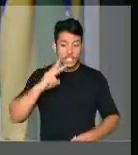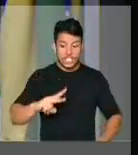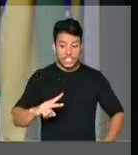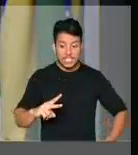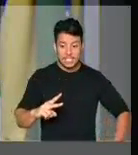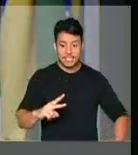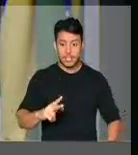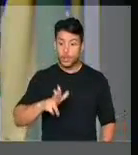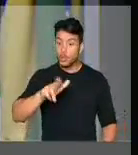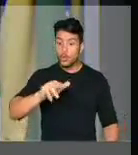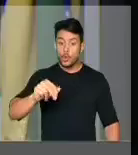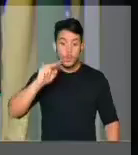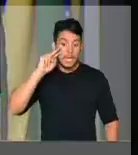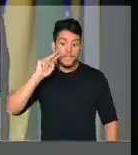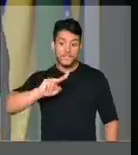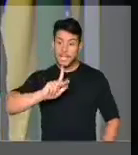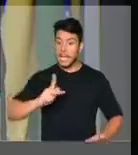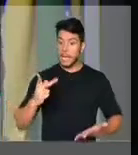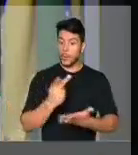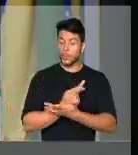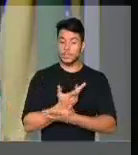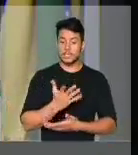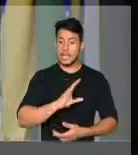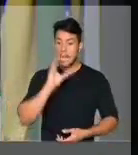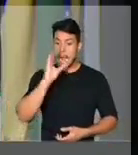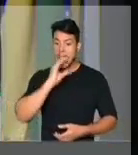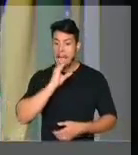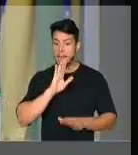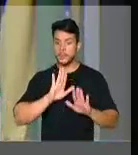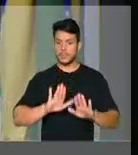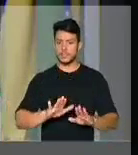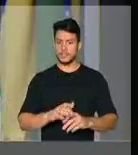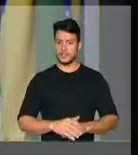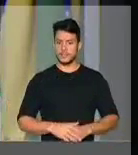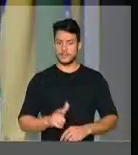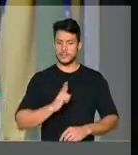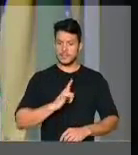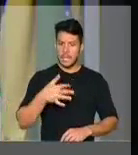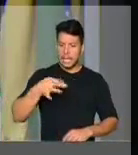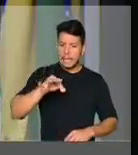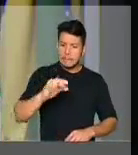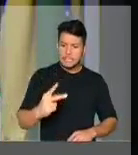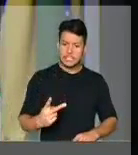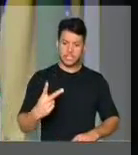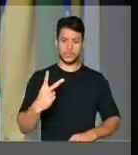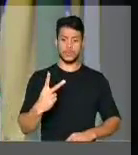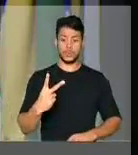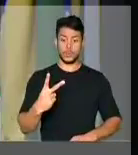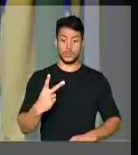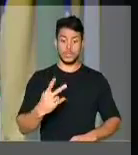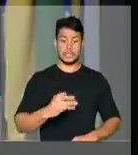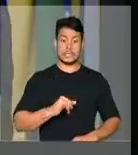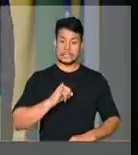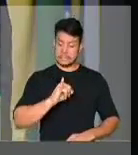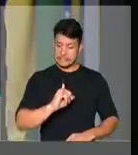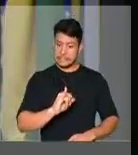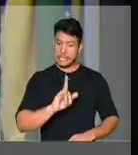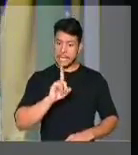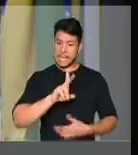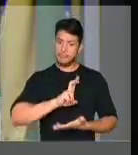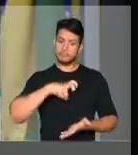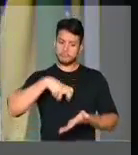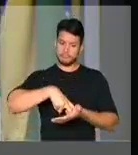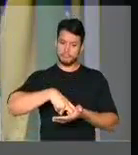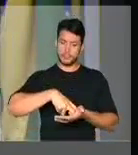dias. Eu nunca vi uma sentença condenatória com apenas 2 páginas. A gente, se fosse absolutória, até